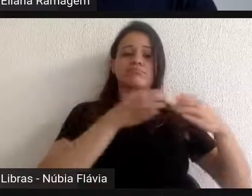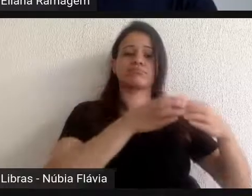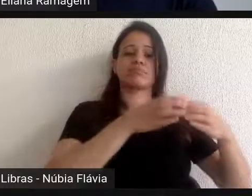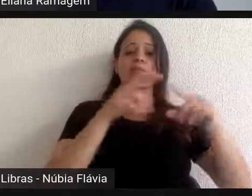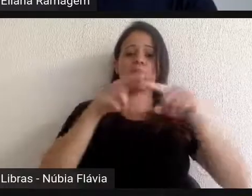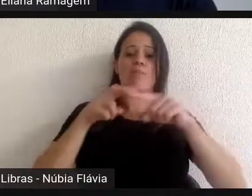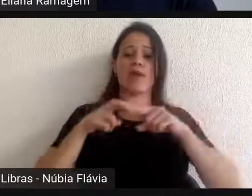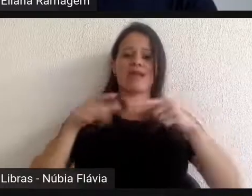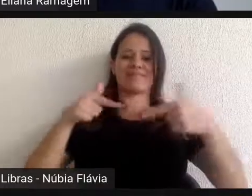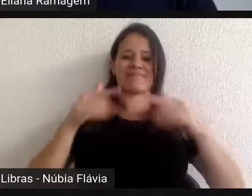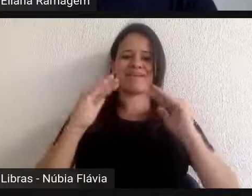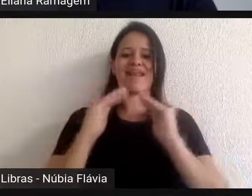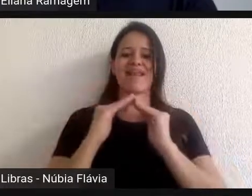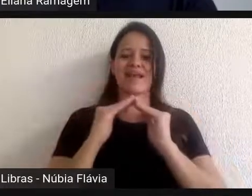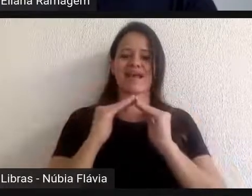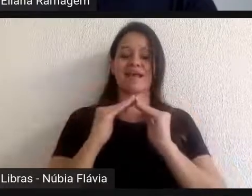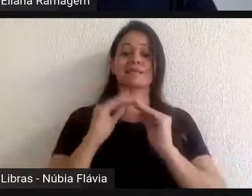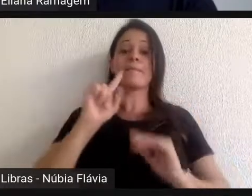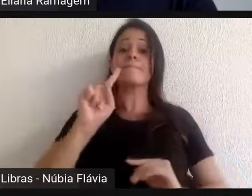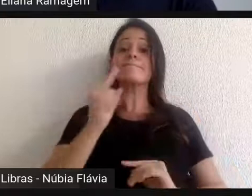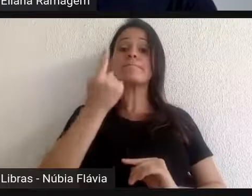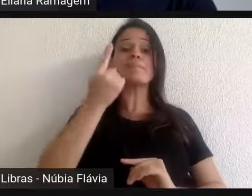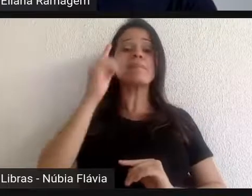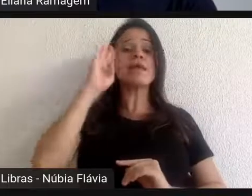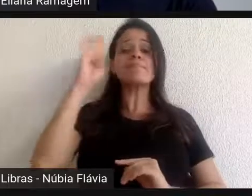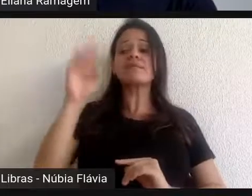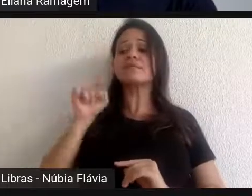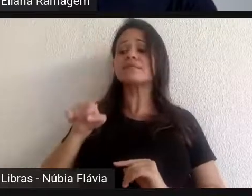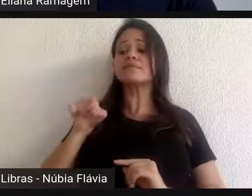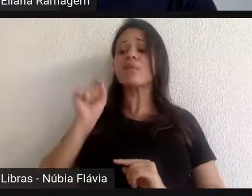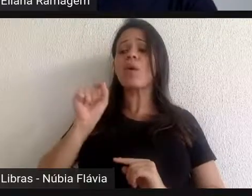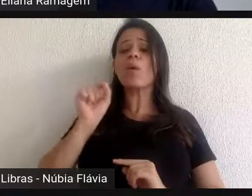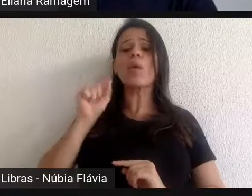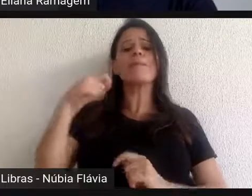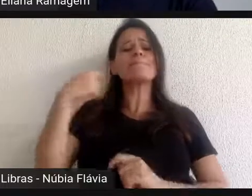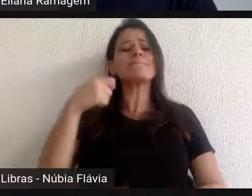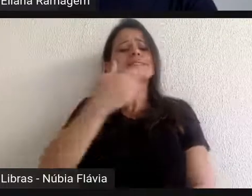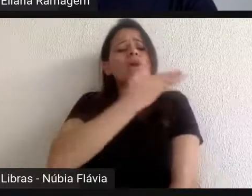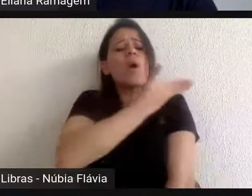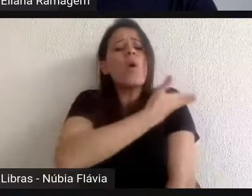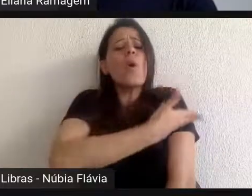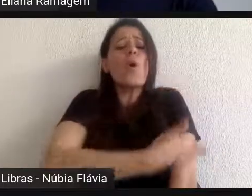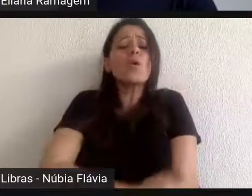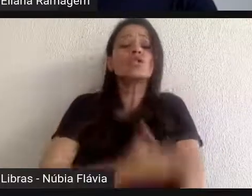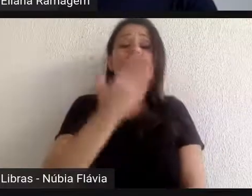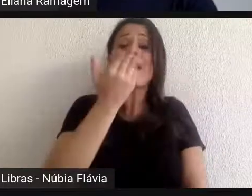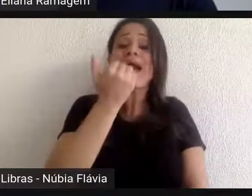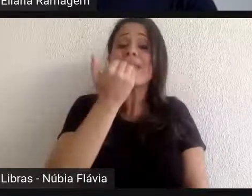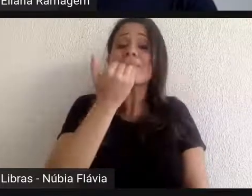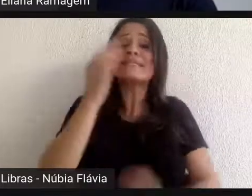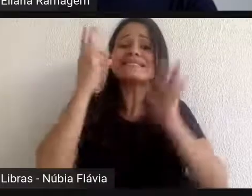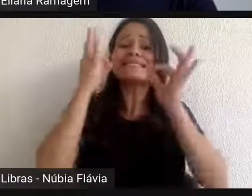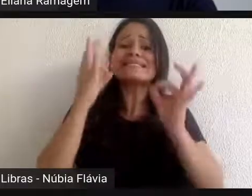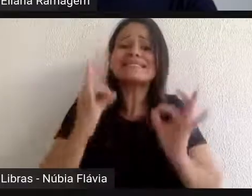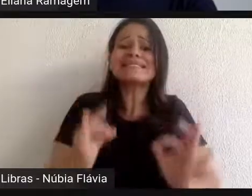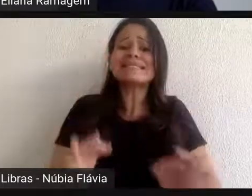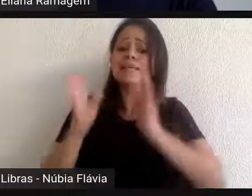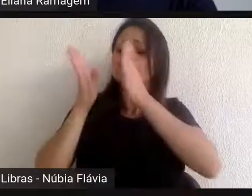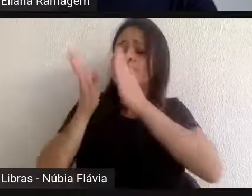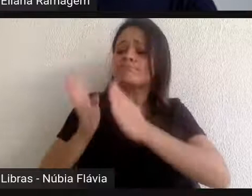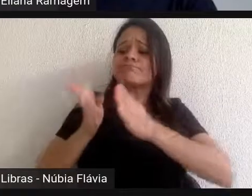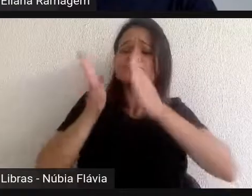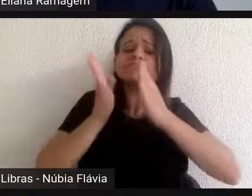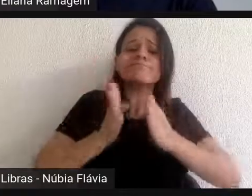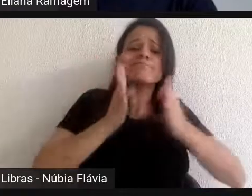né. A primeira delas é a gente criar uma rotina alimentar, estabelecer essa rotina alimentar. Em que